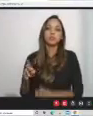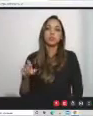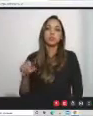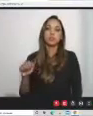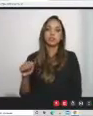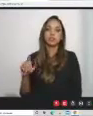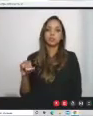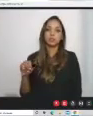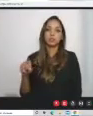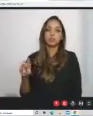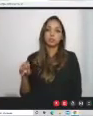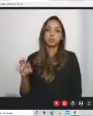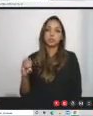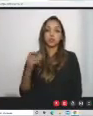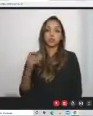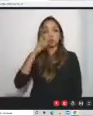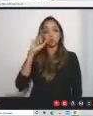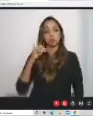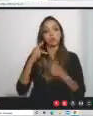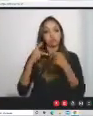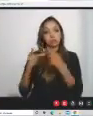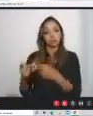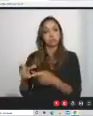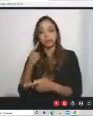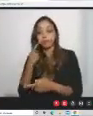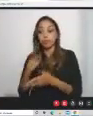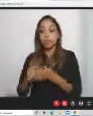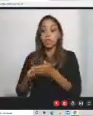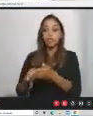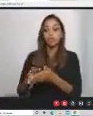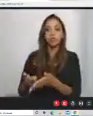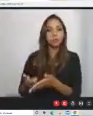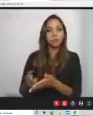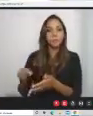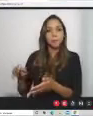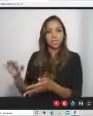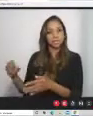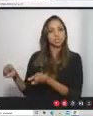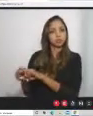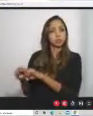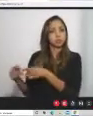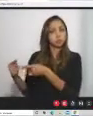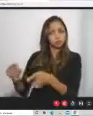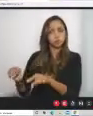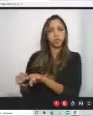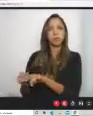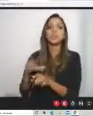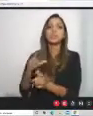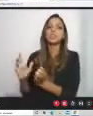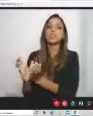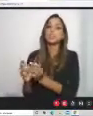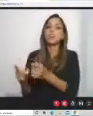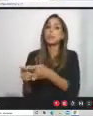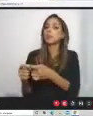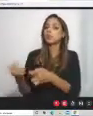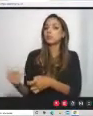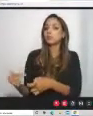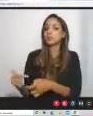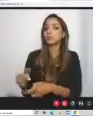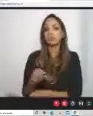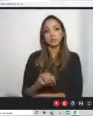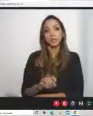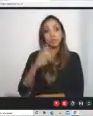local, justamente para averiguar uma denúncia que não havia médicos. Uma equipe estava sem médicos. De fato, o diretor informou que uma equipe está